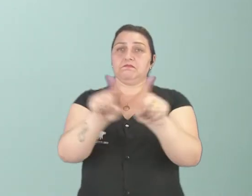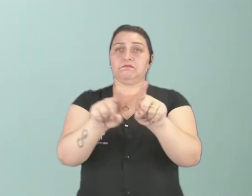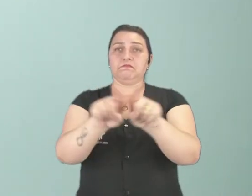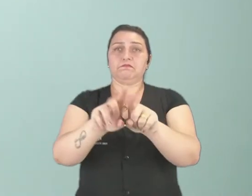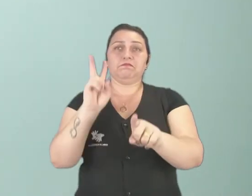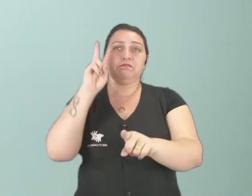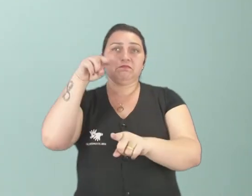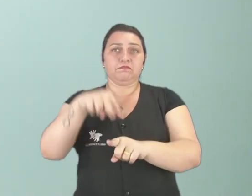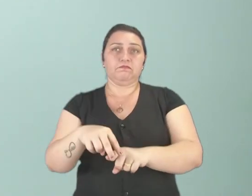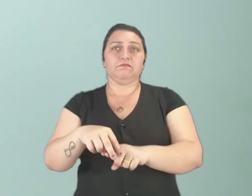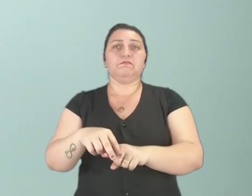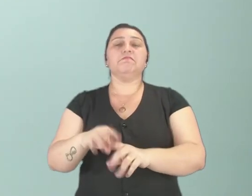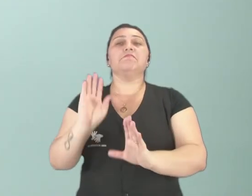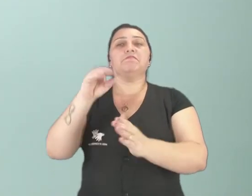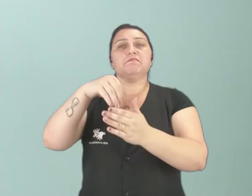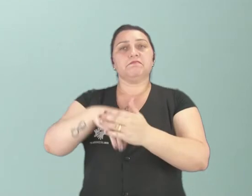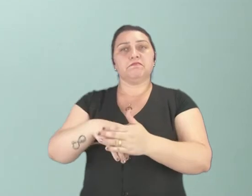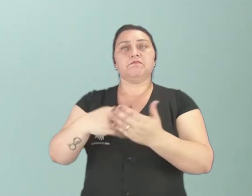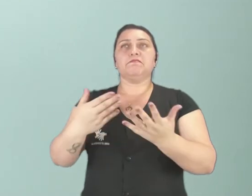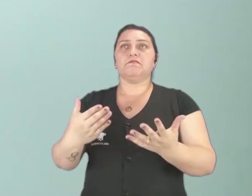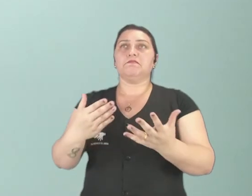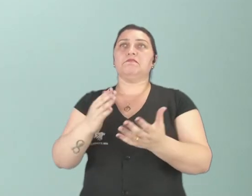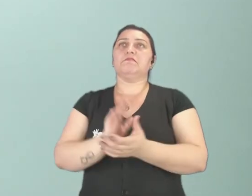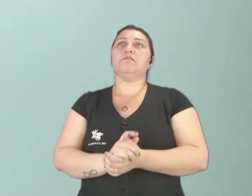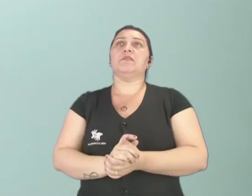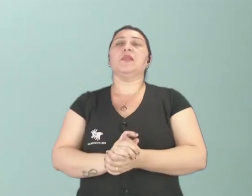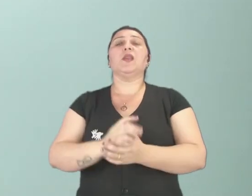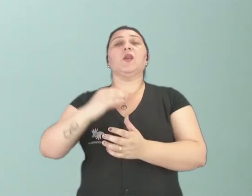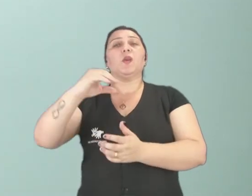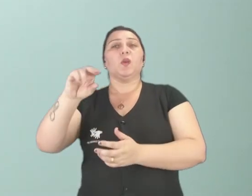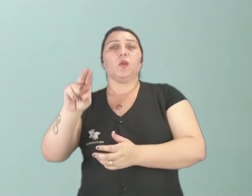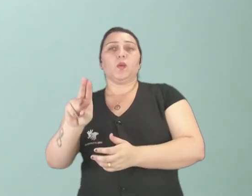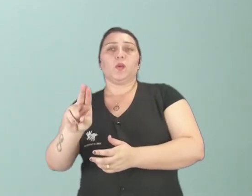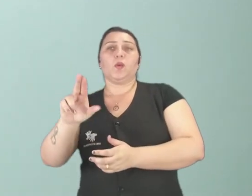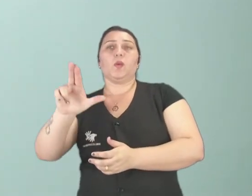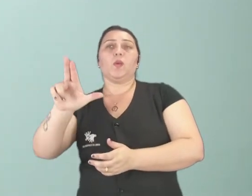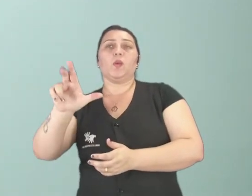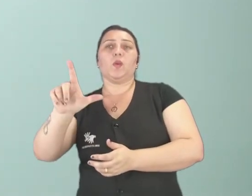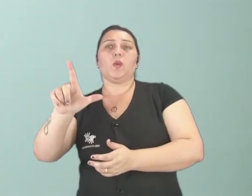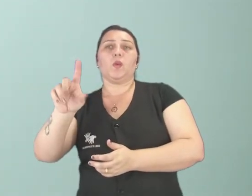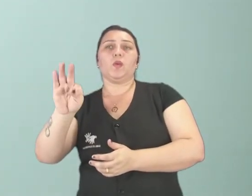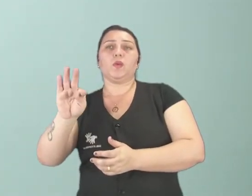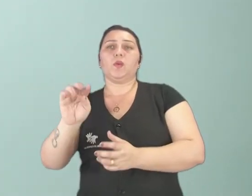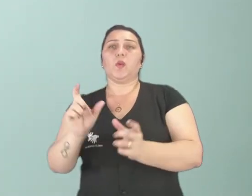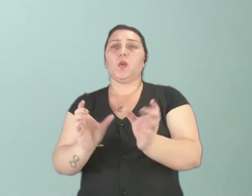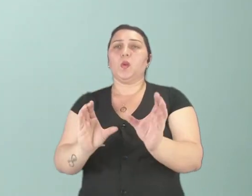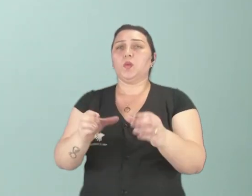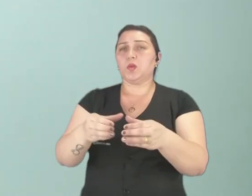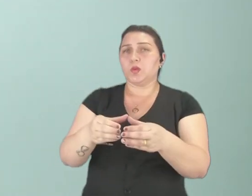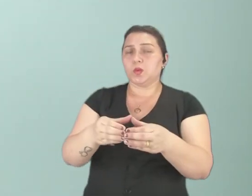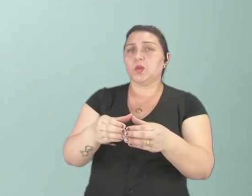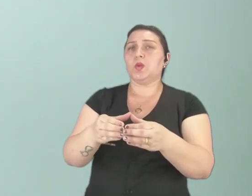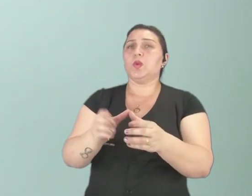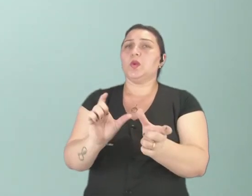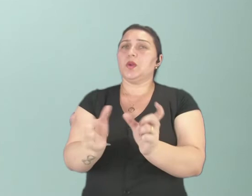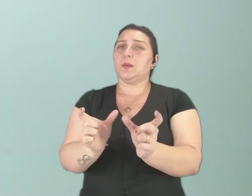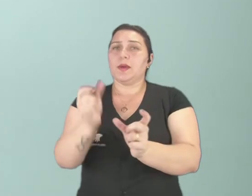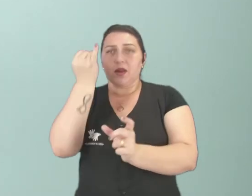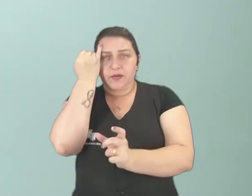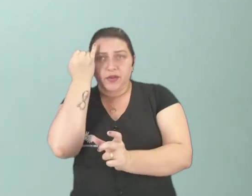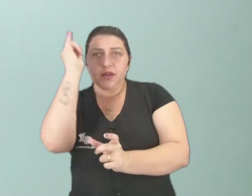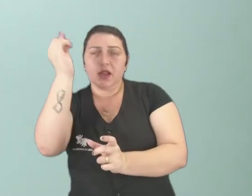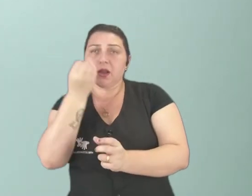nós vimos ali dentro do conceptismo, né, do cultismo, usavam um jogo de palavras, um jogo de ideias, tá